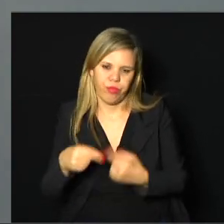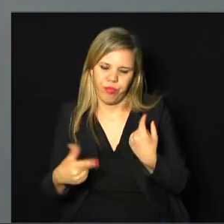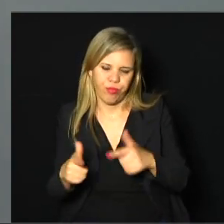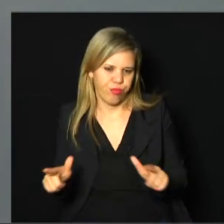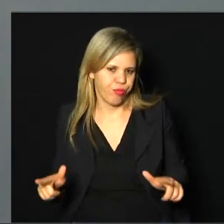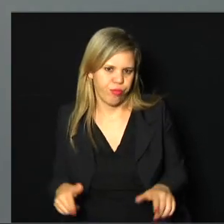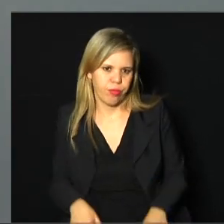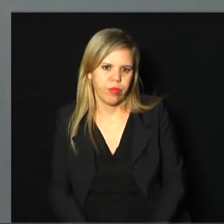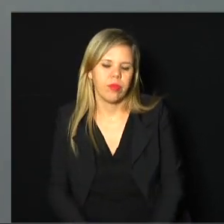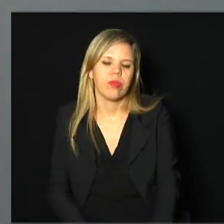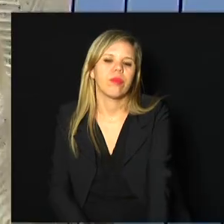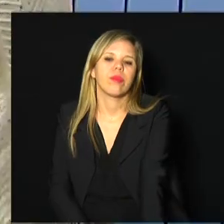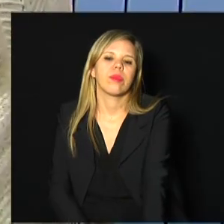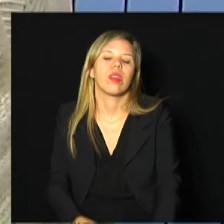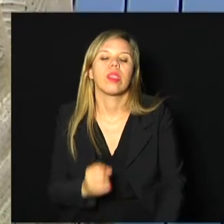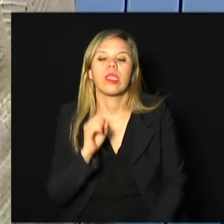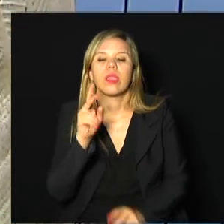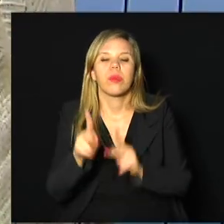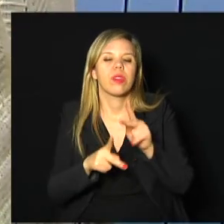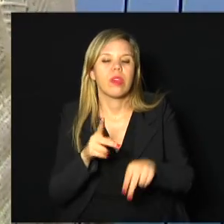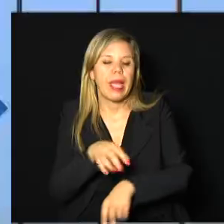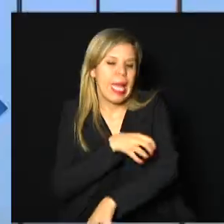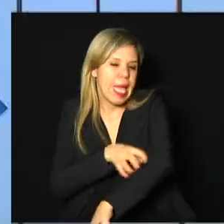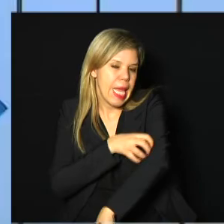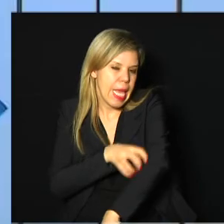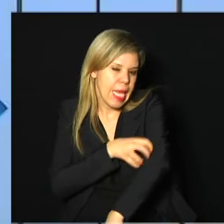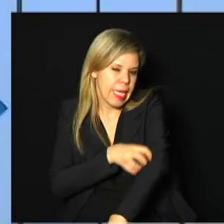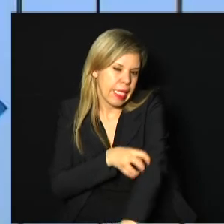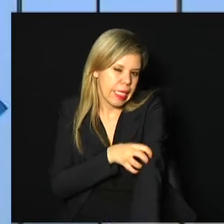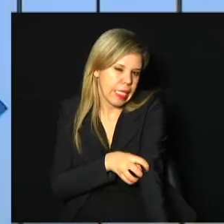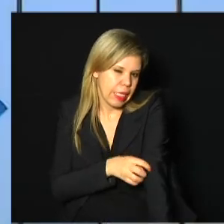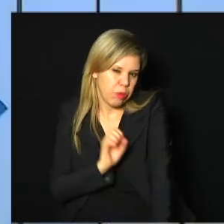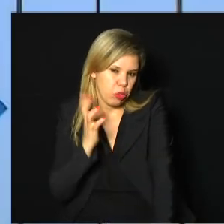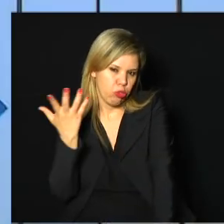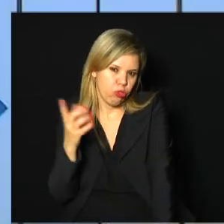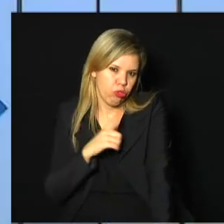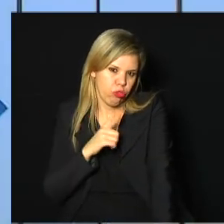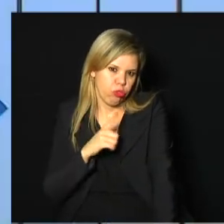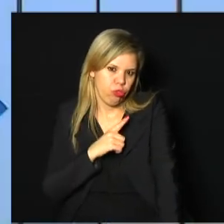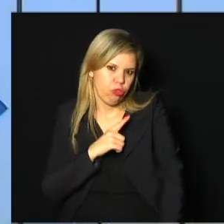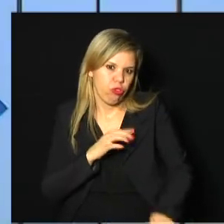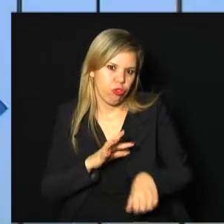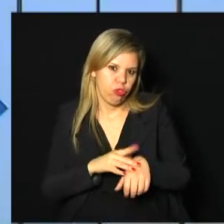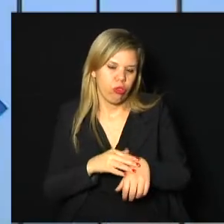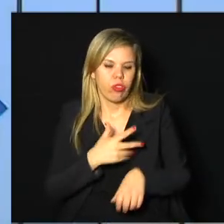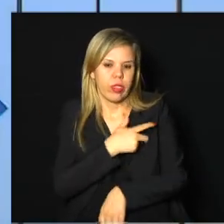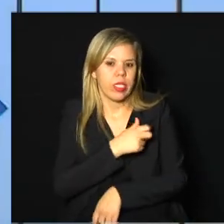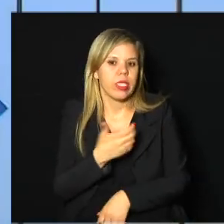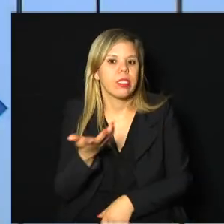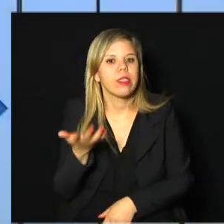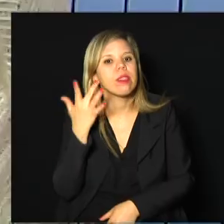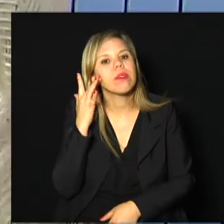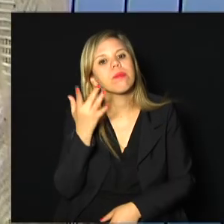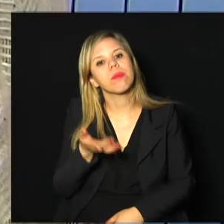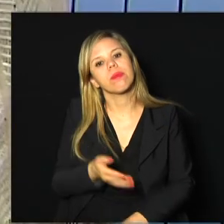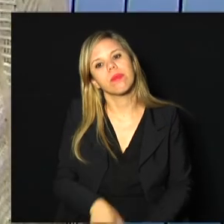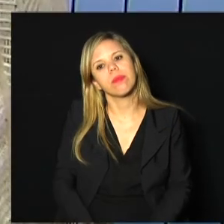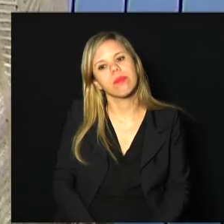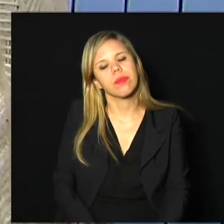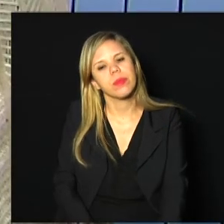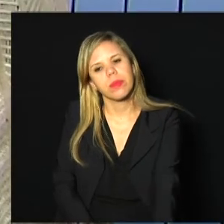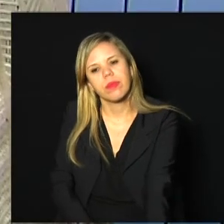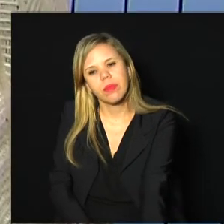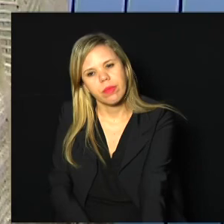isso não existe. Pessoas com algum tipo de alergia também pode ter alguma alergia a algum tipo de vacina?